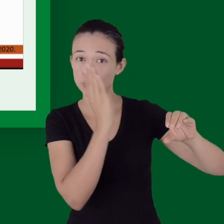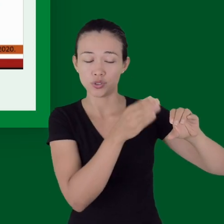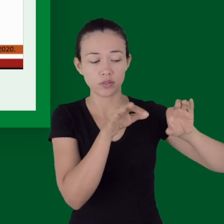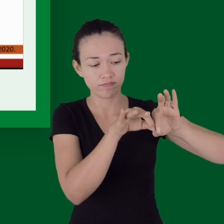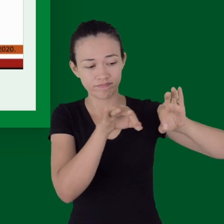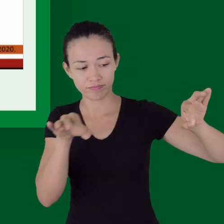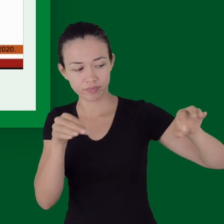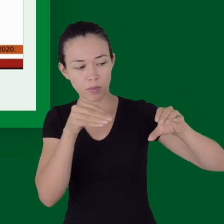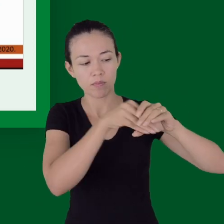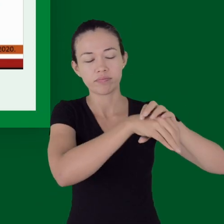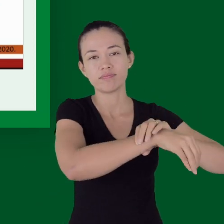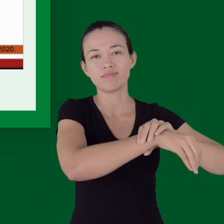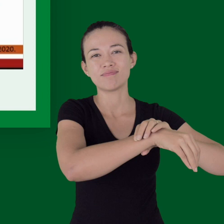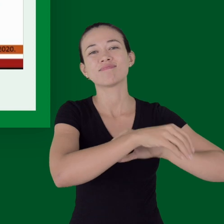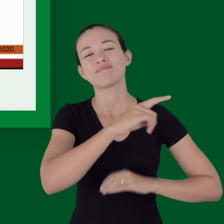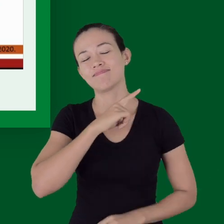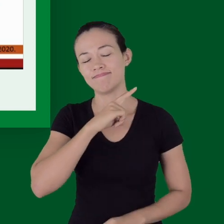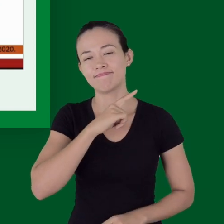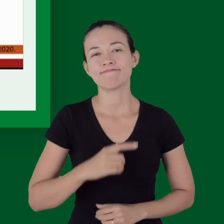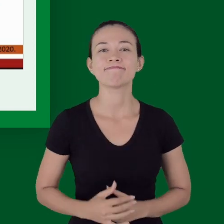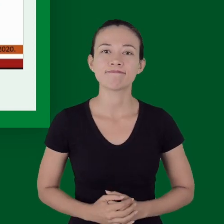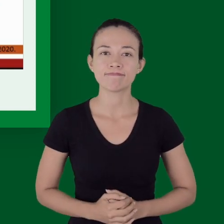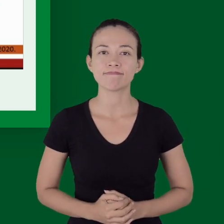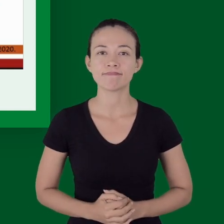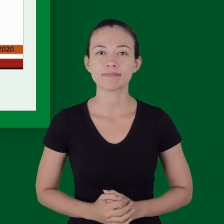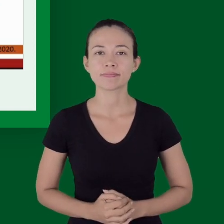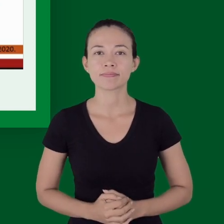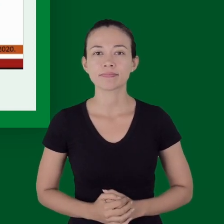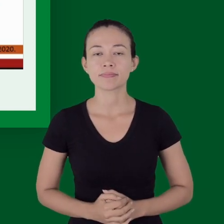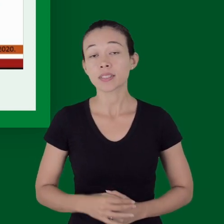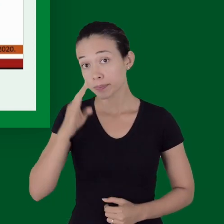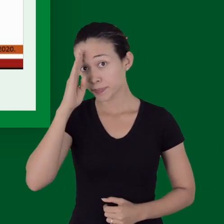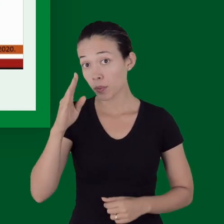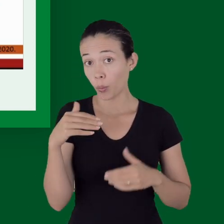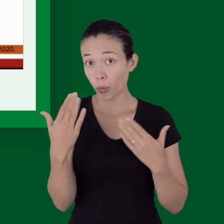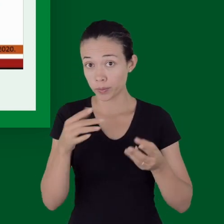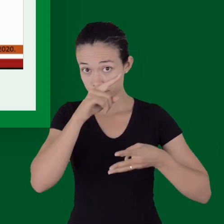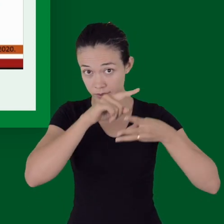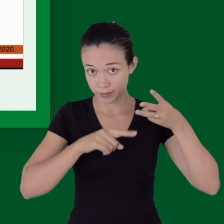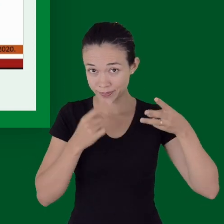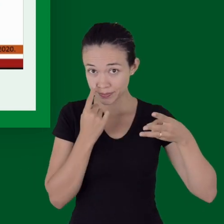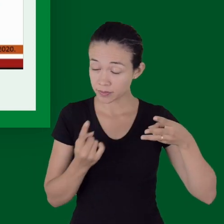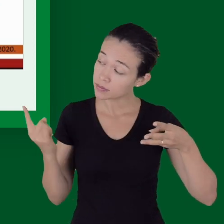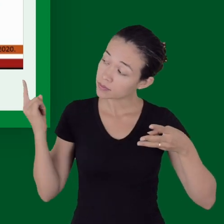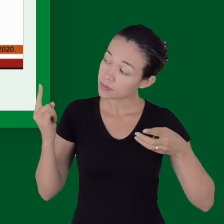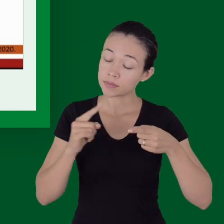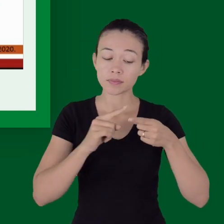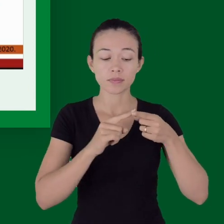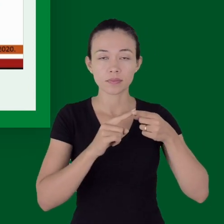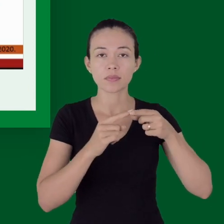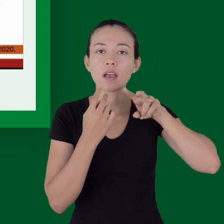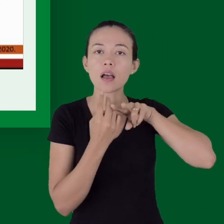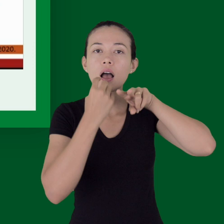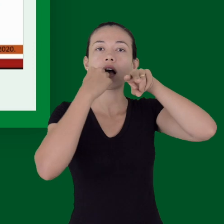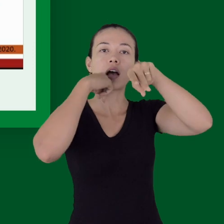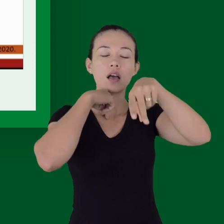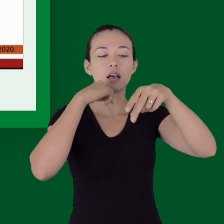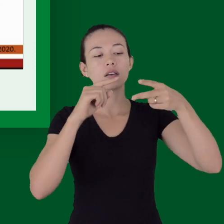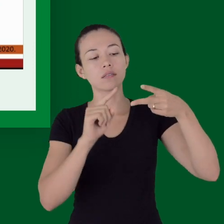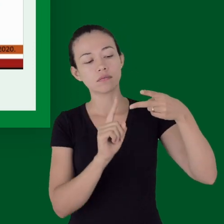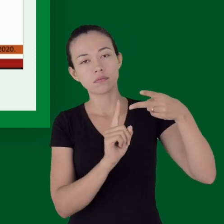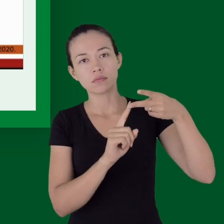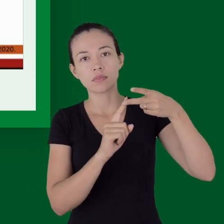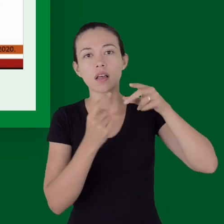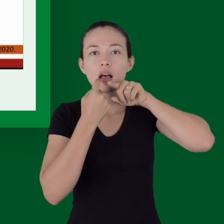No SAMU mesmo, a gente tem a máscara laríngea, né, na bolsa clínica. Vou falar aqui sobre cada um.